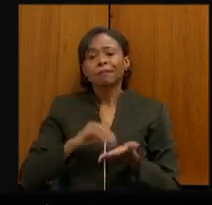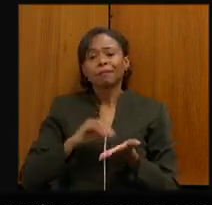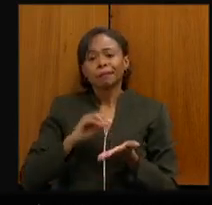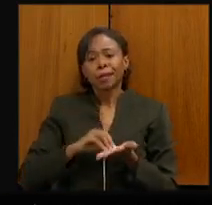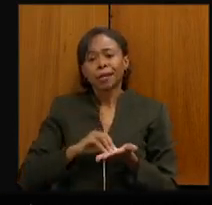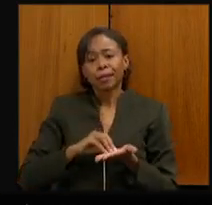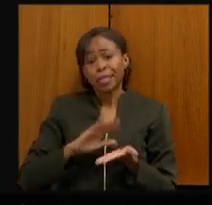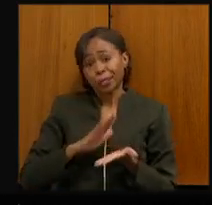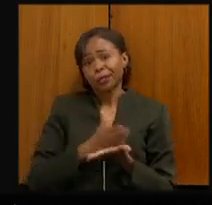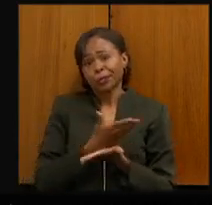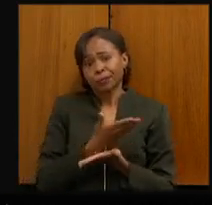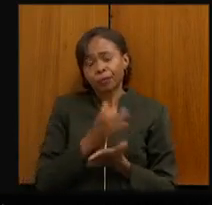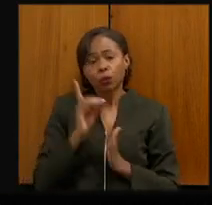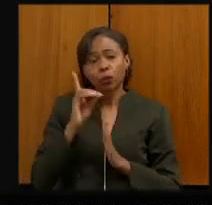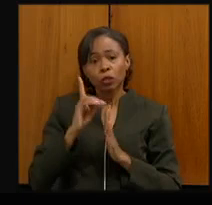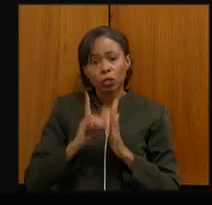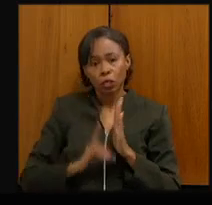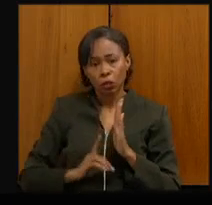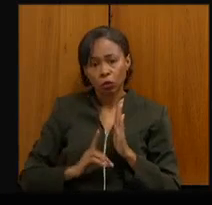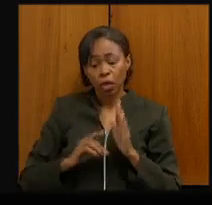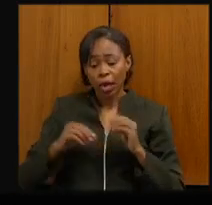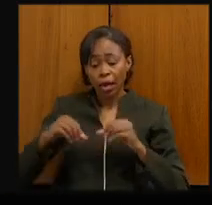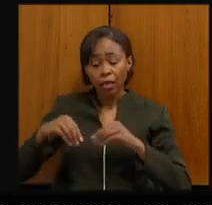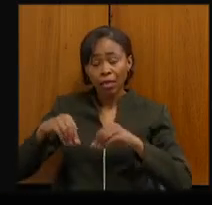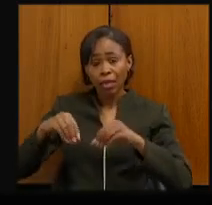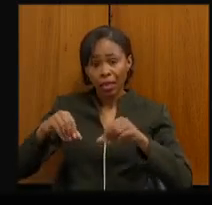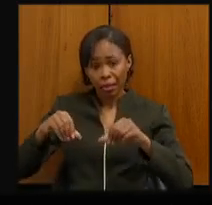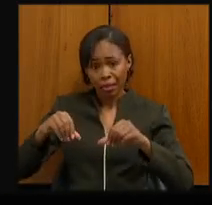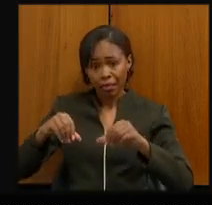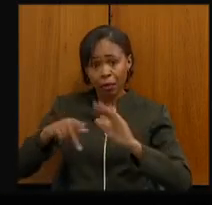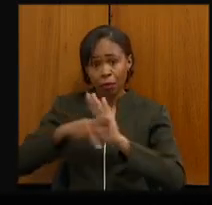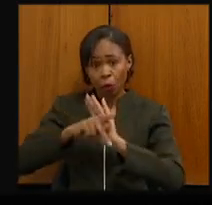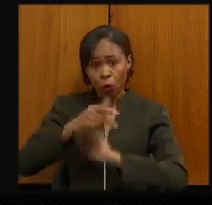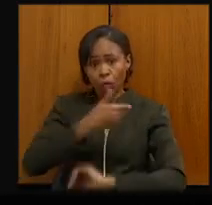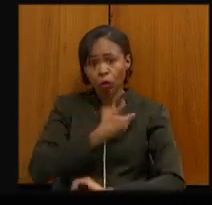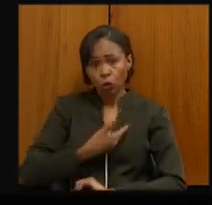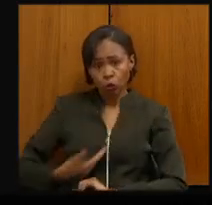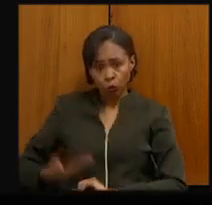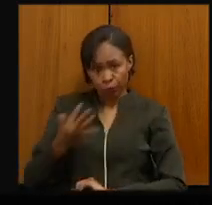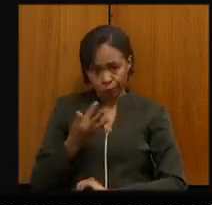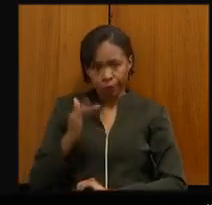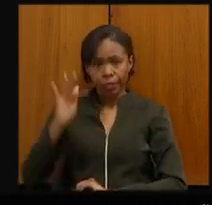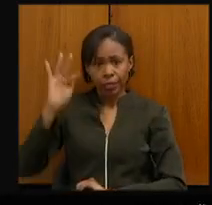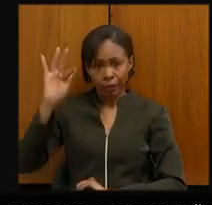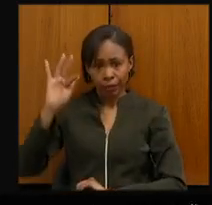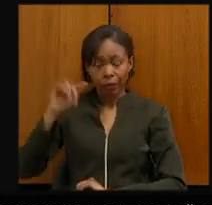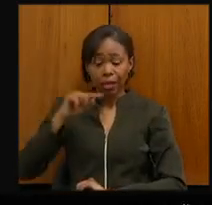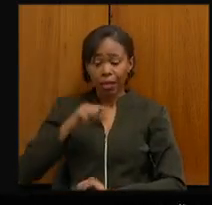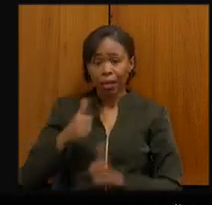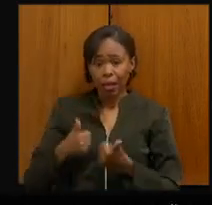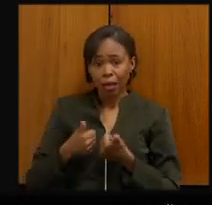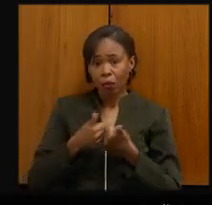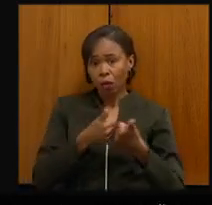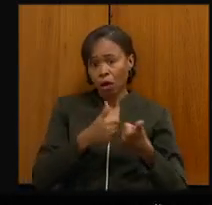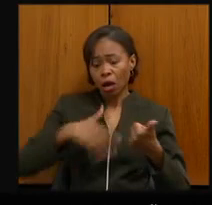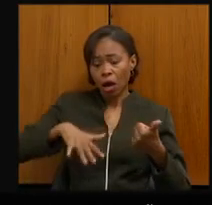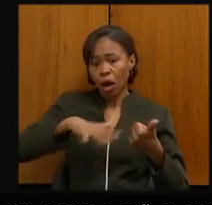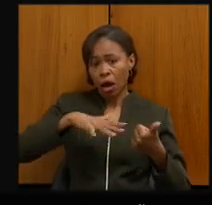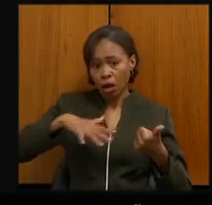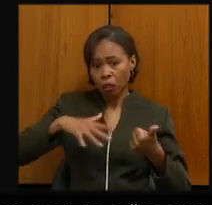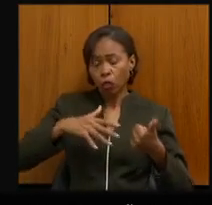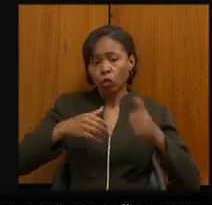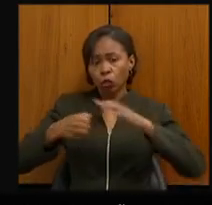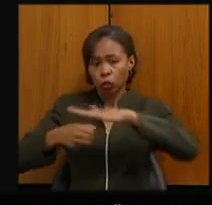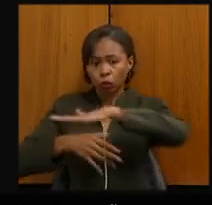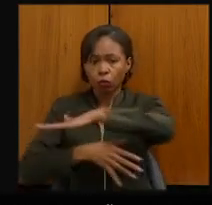a as terras públicas né que estão as terras da União na máquina de São Francisco né todas